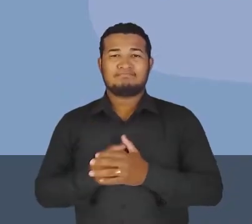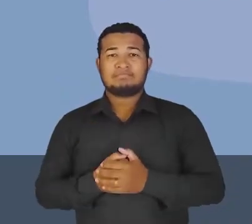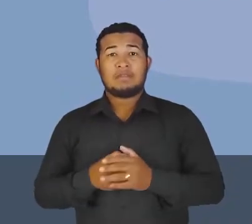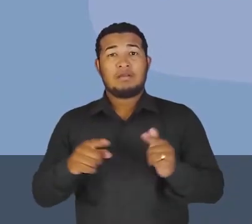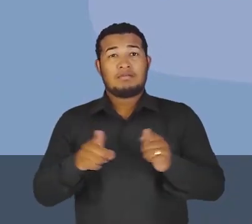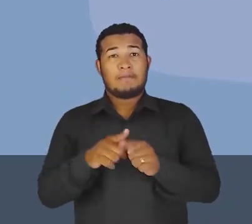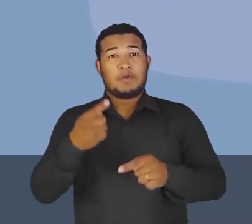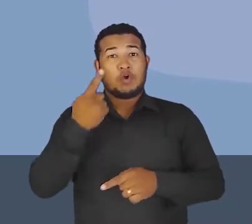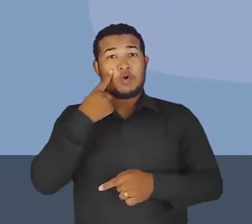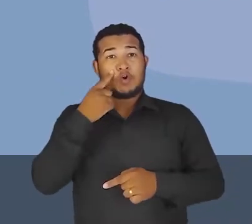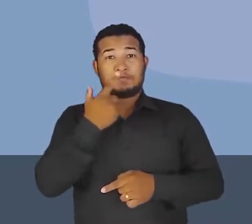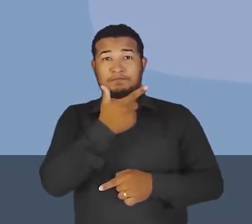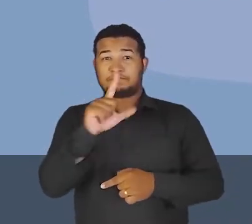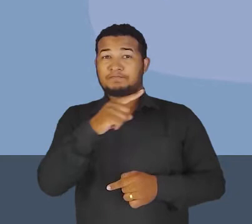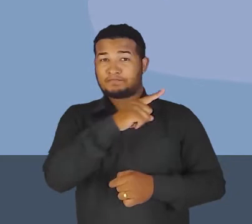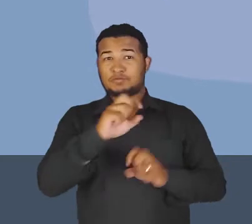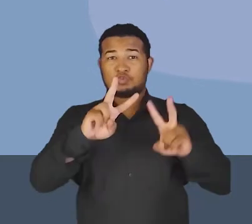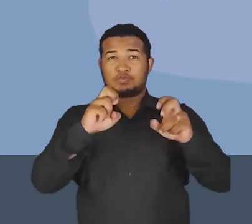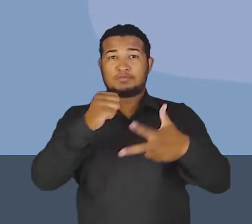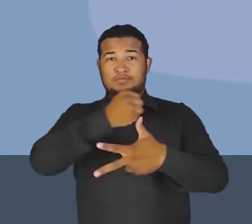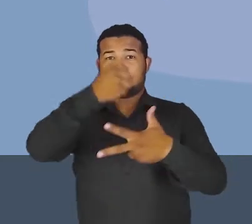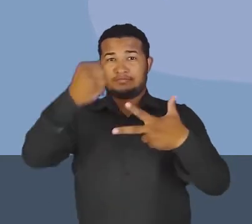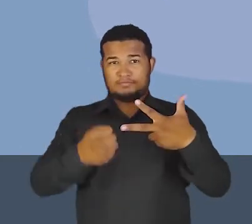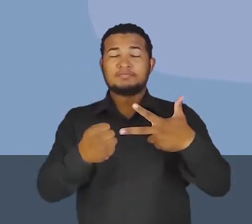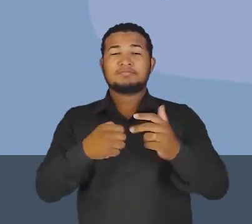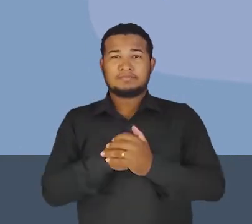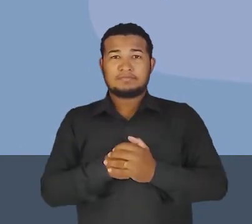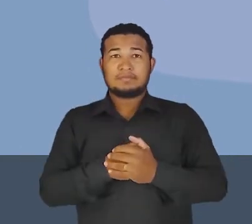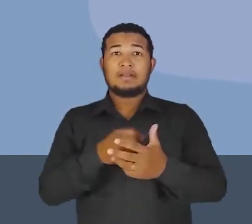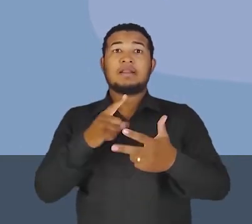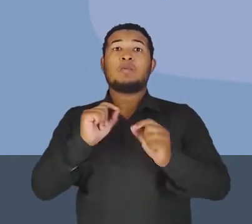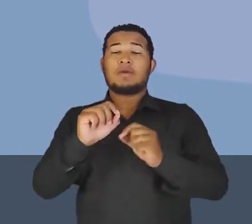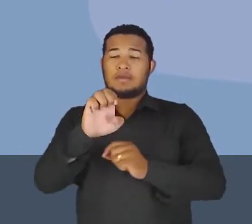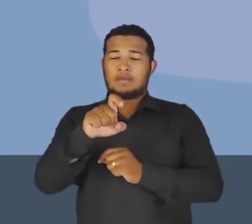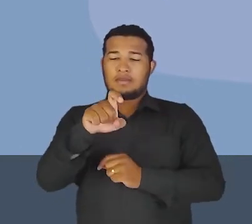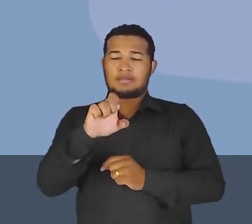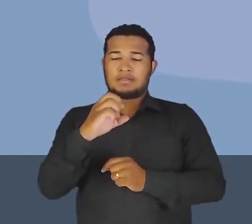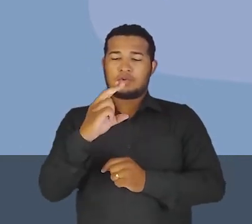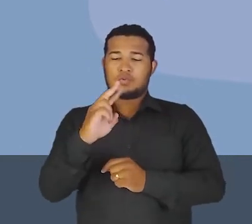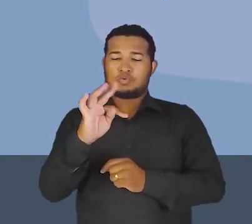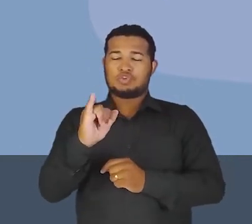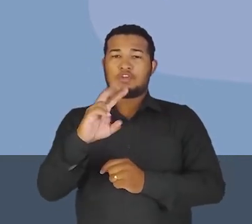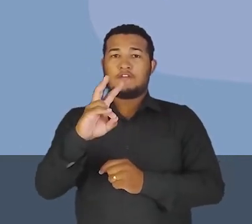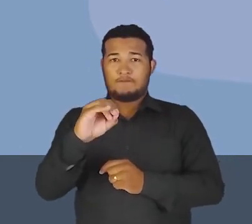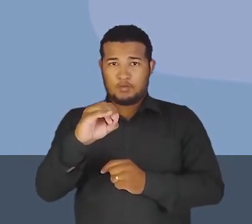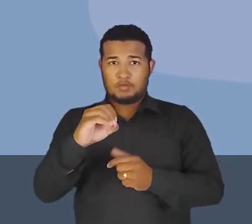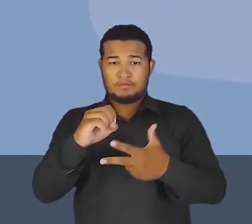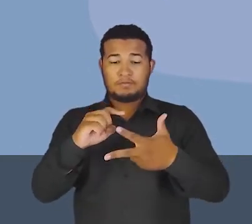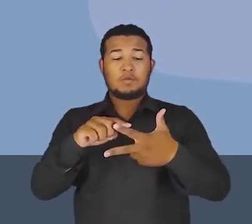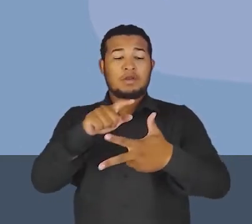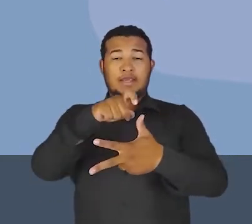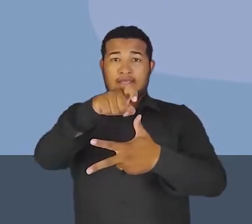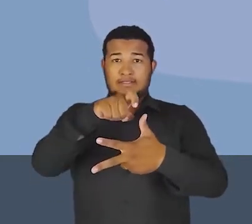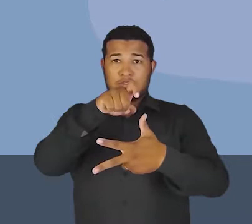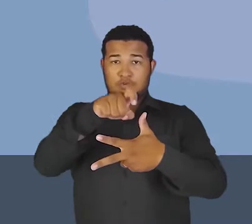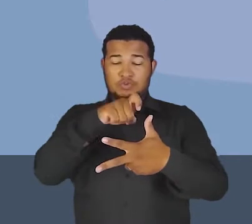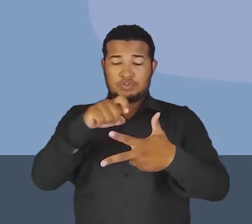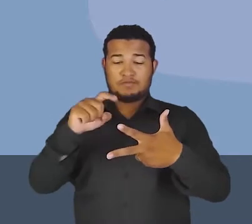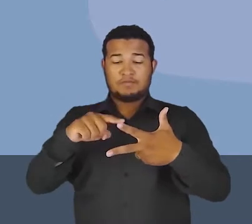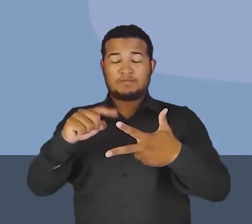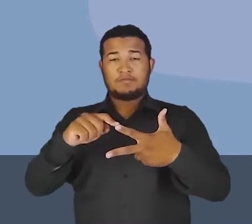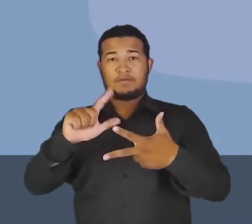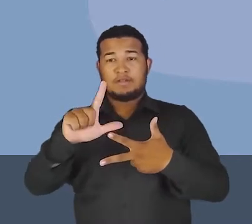a divisão dos poderes. Divisão dos poderes. Executivo é aquele que executa as leis, legislativo cria as